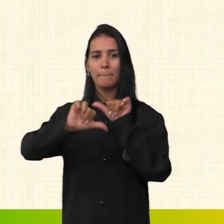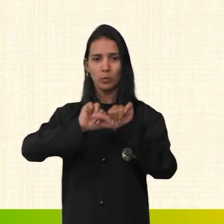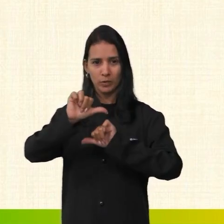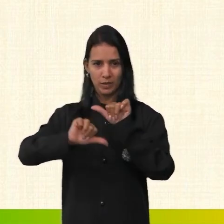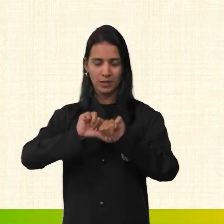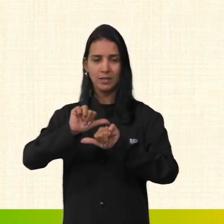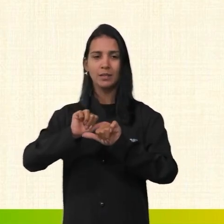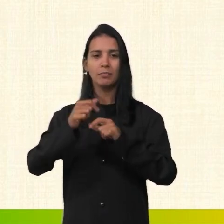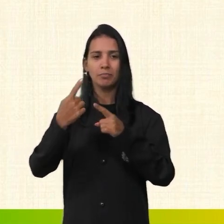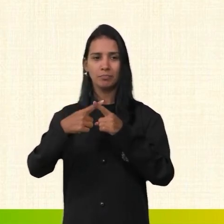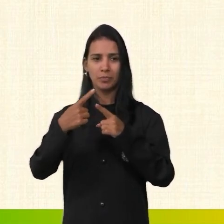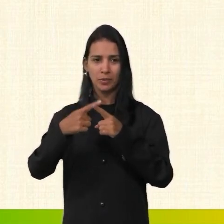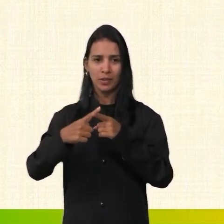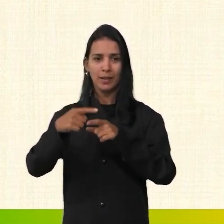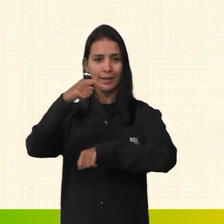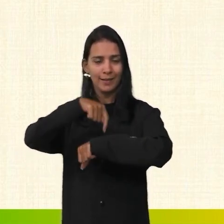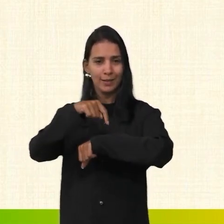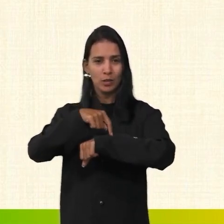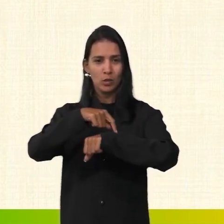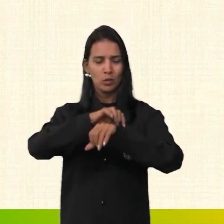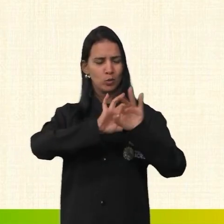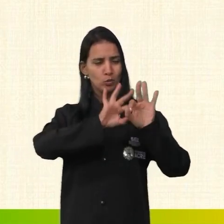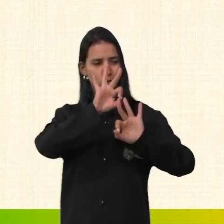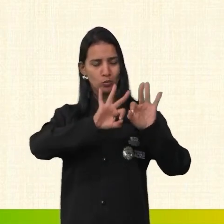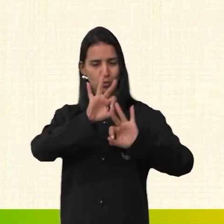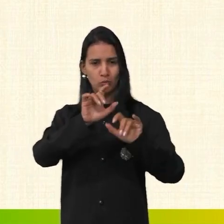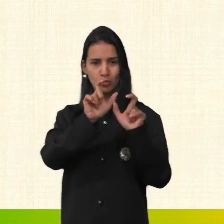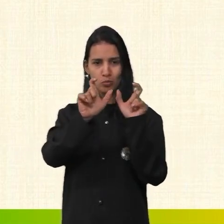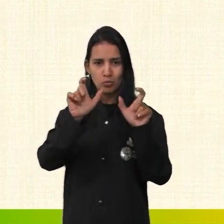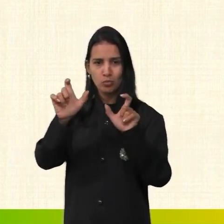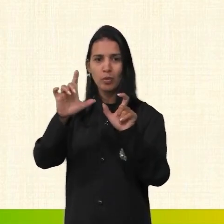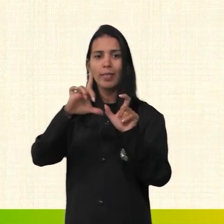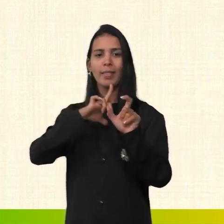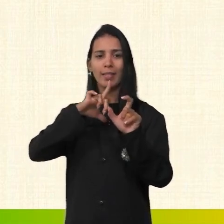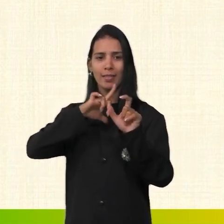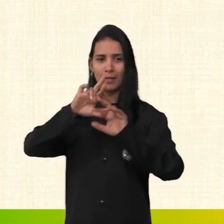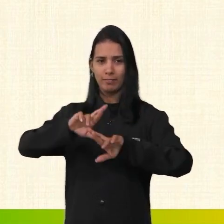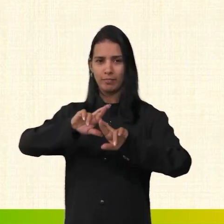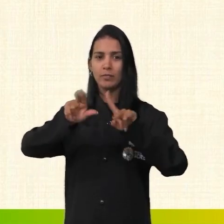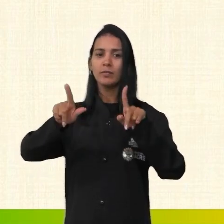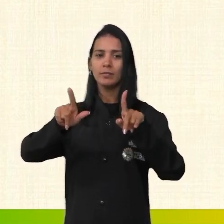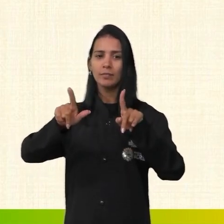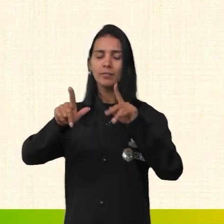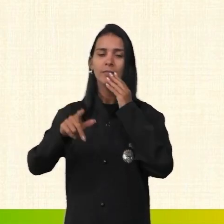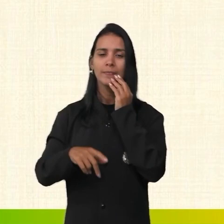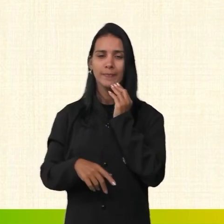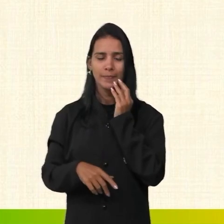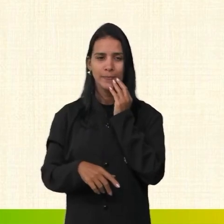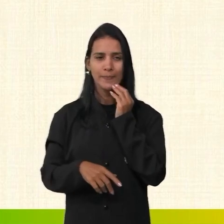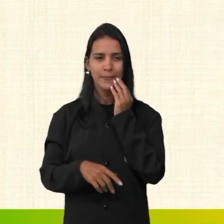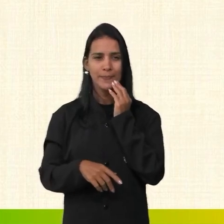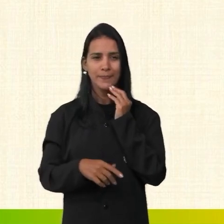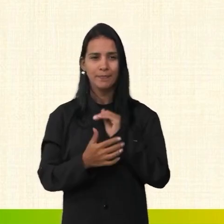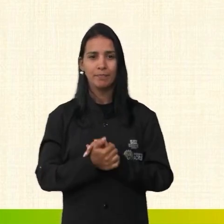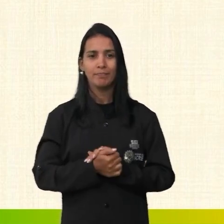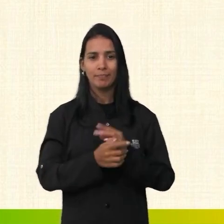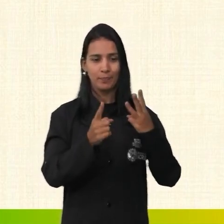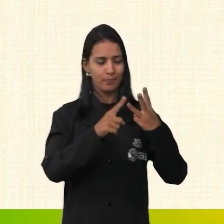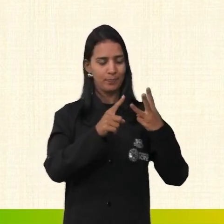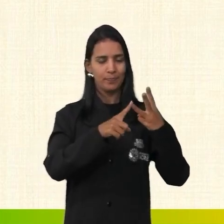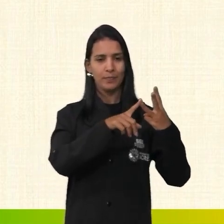durante essas palavras, houve algumas modificações, né, em relação ao verbo regular. Nós temos o